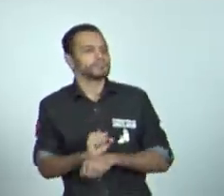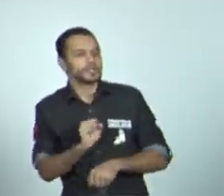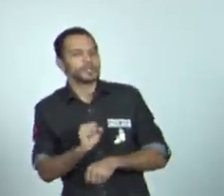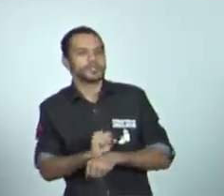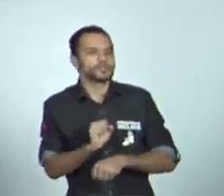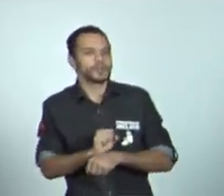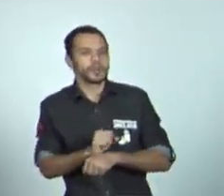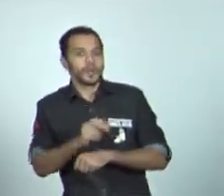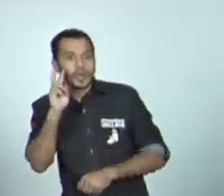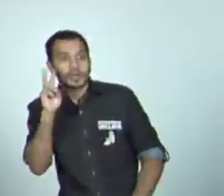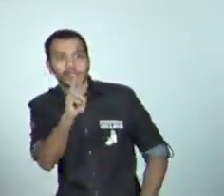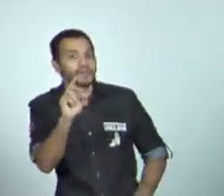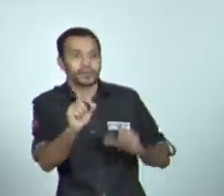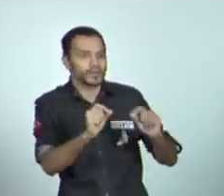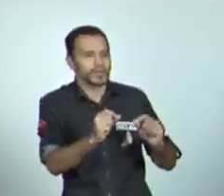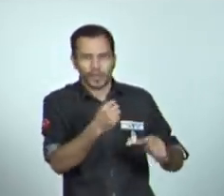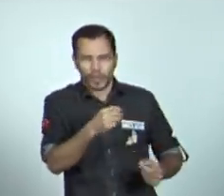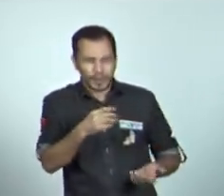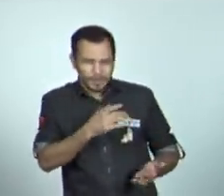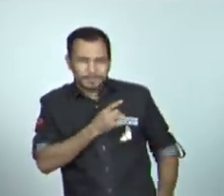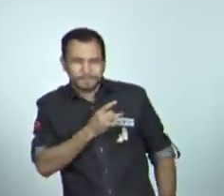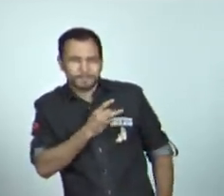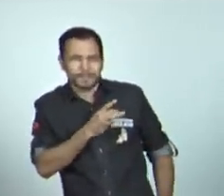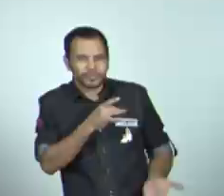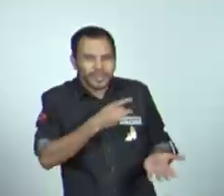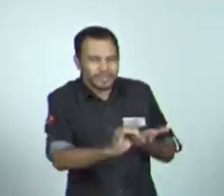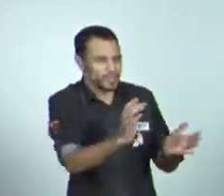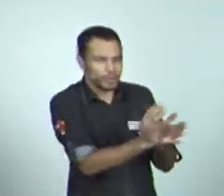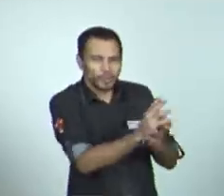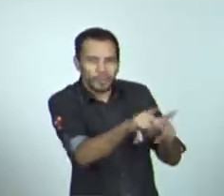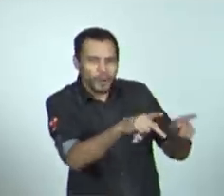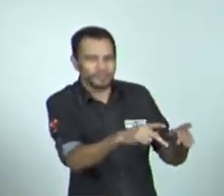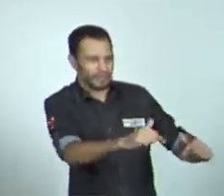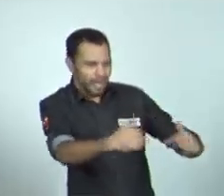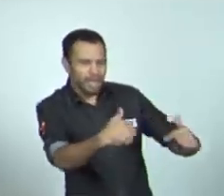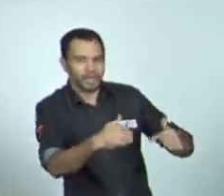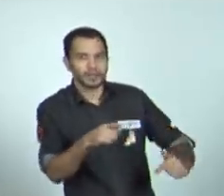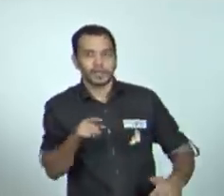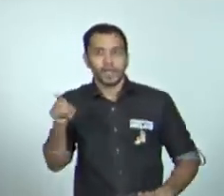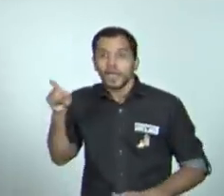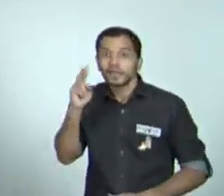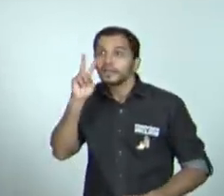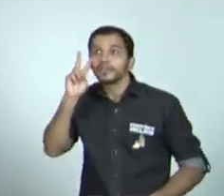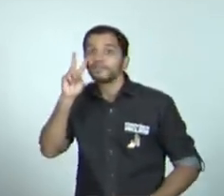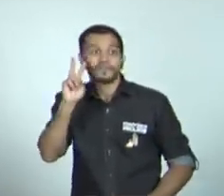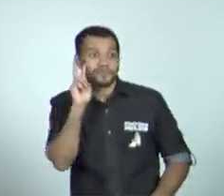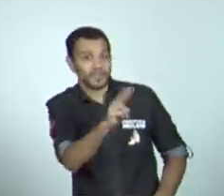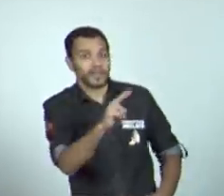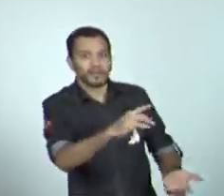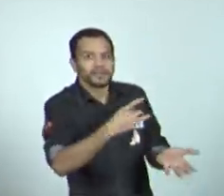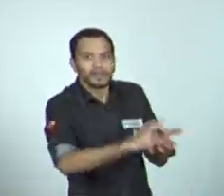um exército cercando aquele aquela aquele monte e o exército quer tirar a vida